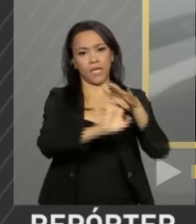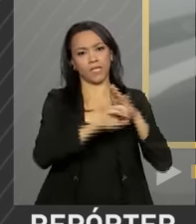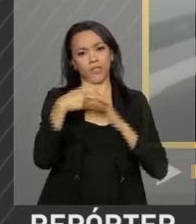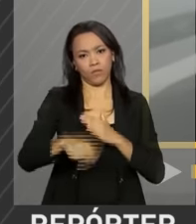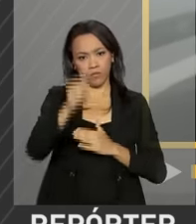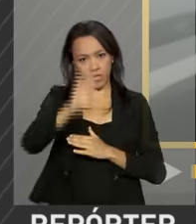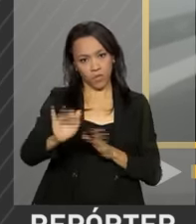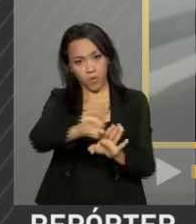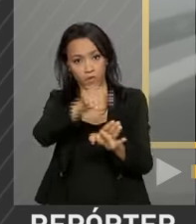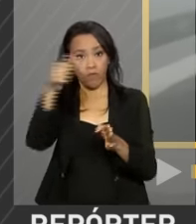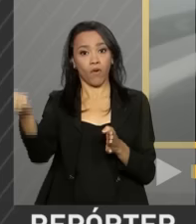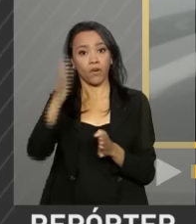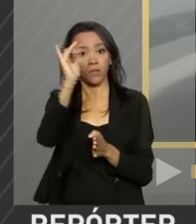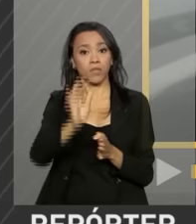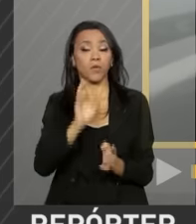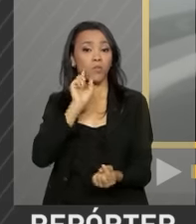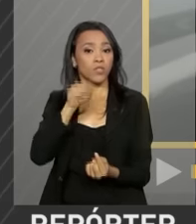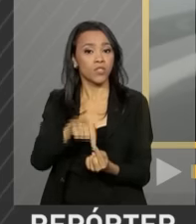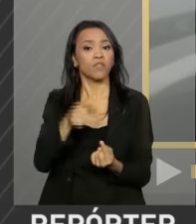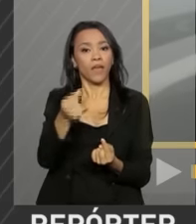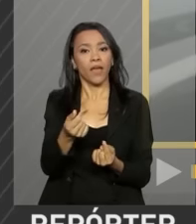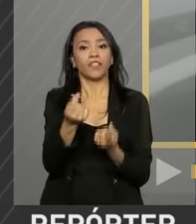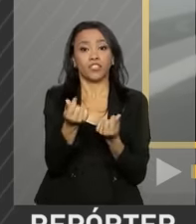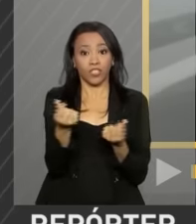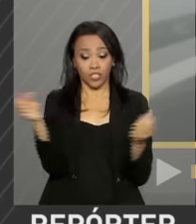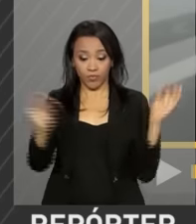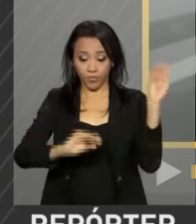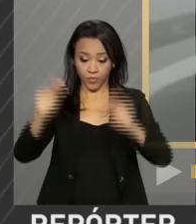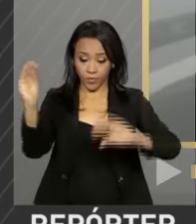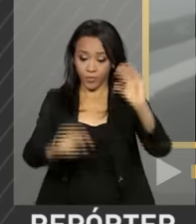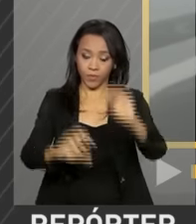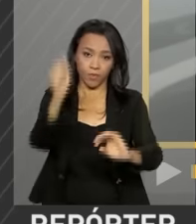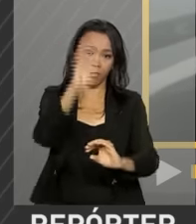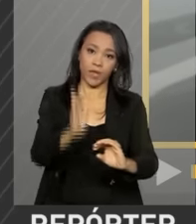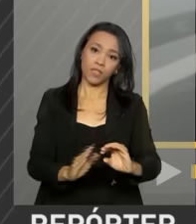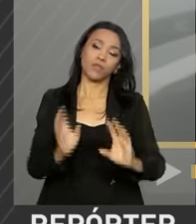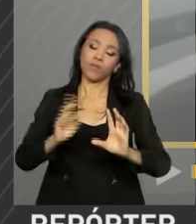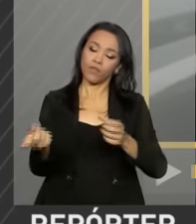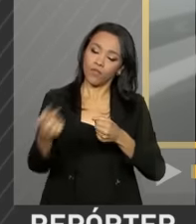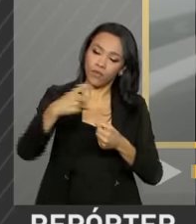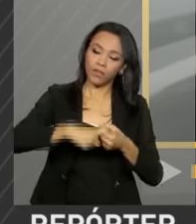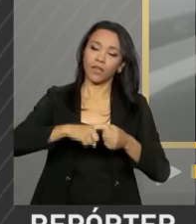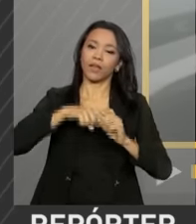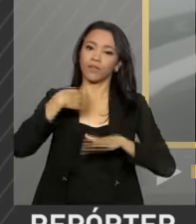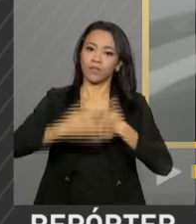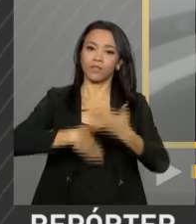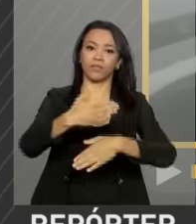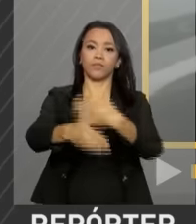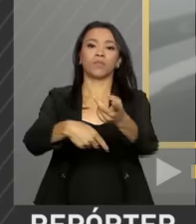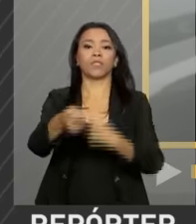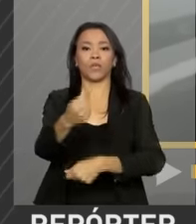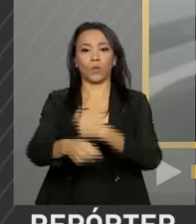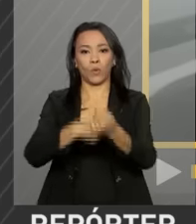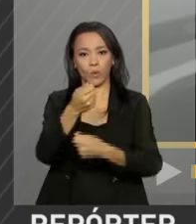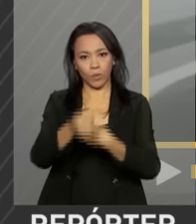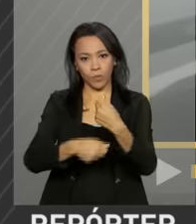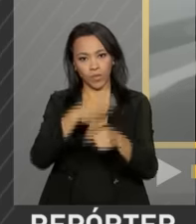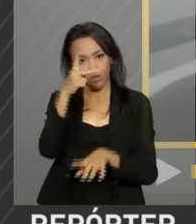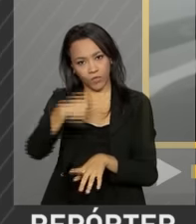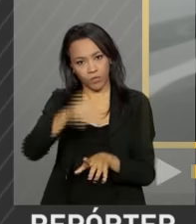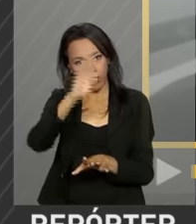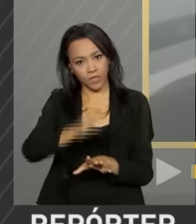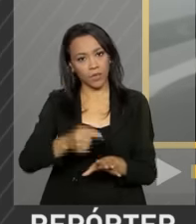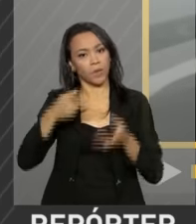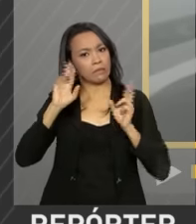exterior. A meta é atrair investimentos para gerar empregos e retomar o crescimento da economia brasileira. A expectativa